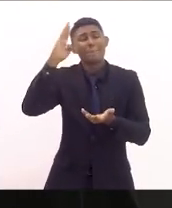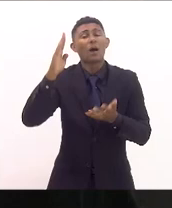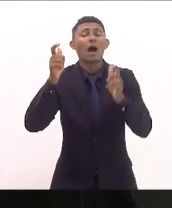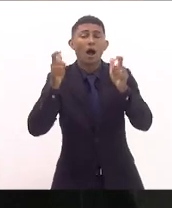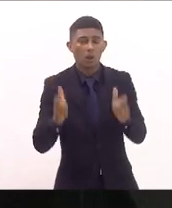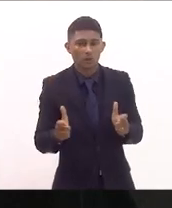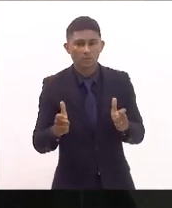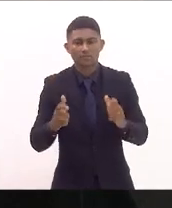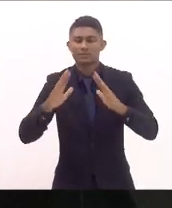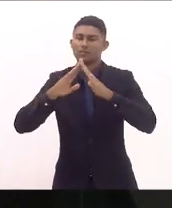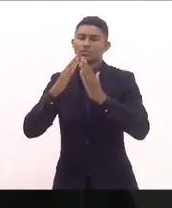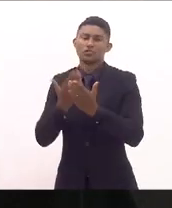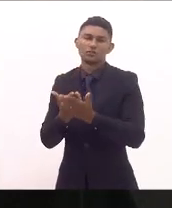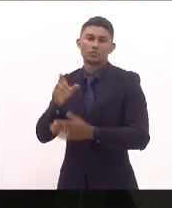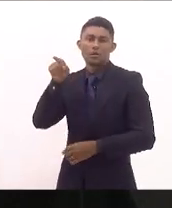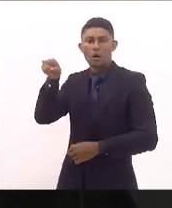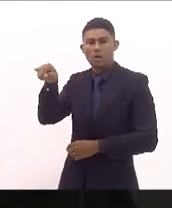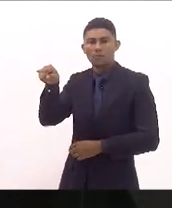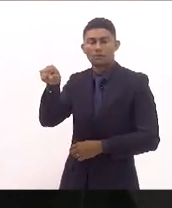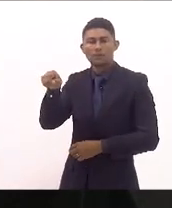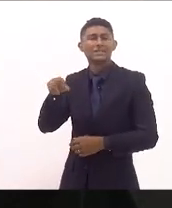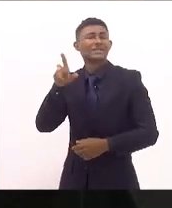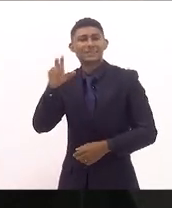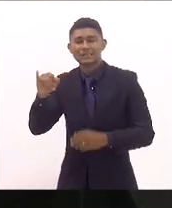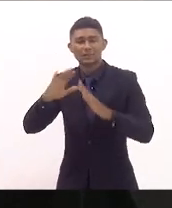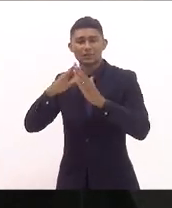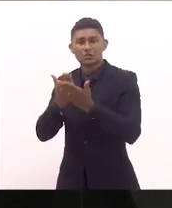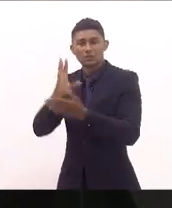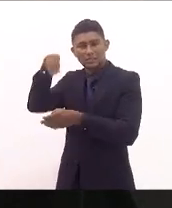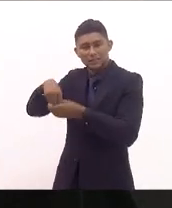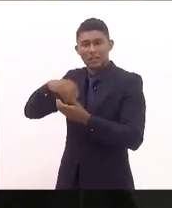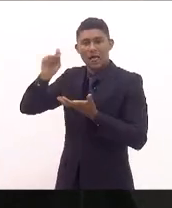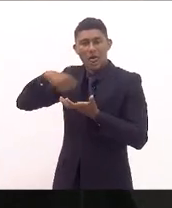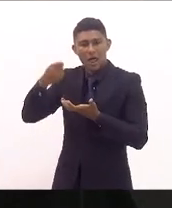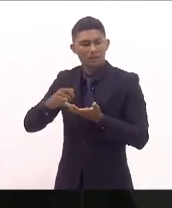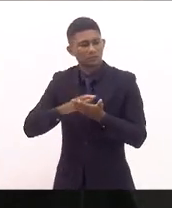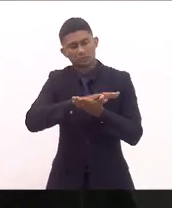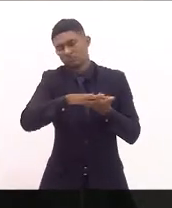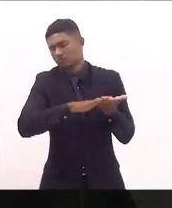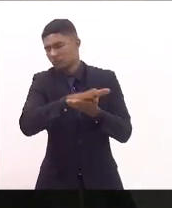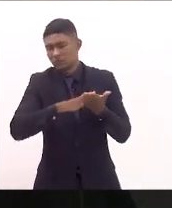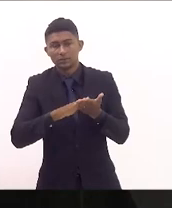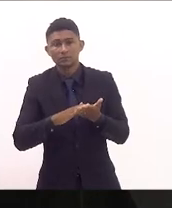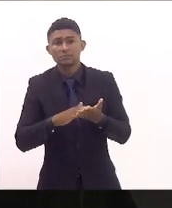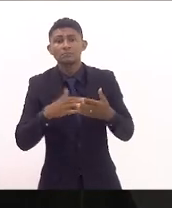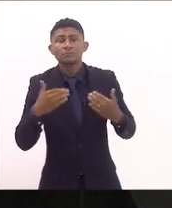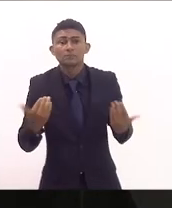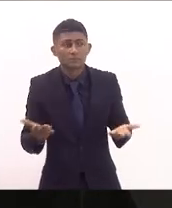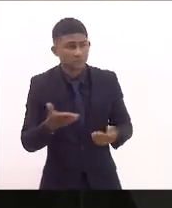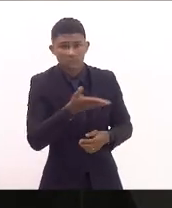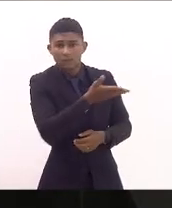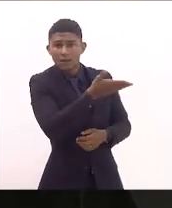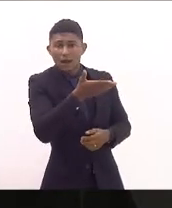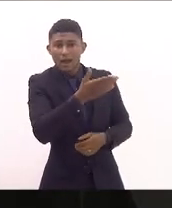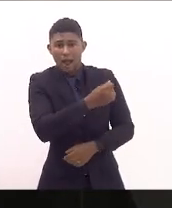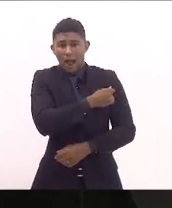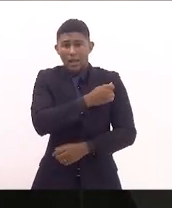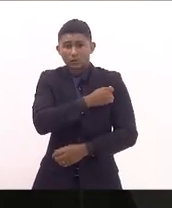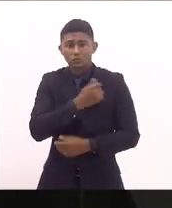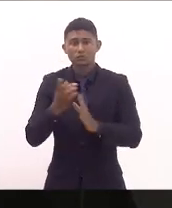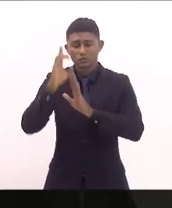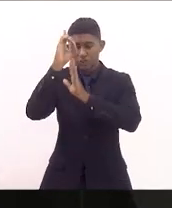negar alimentação escolar adequada é negar para uma parcela enorme da nossa população o direito de aprender